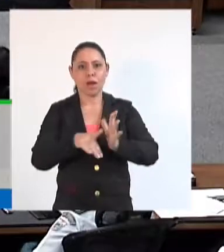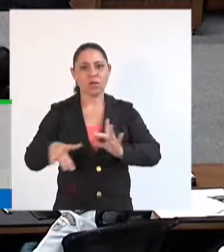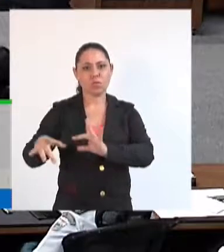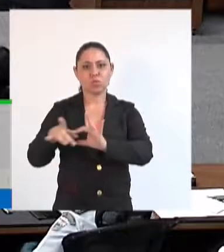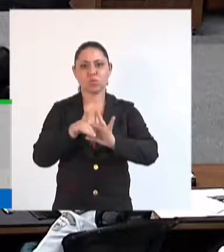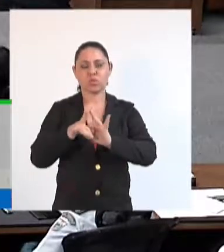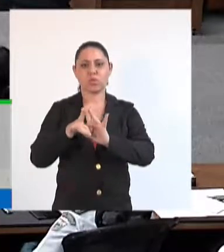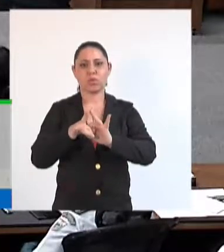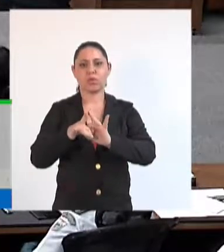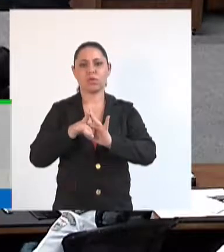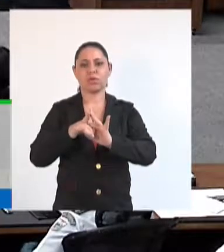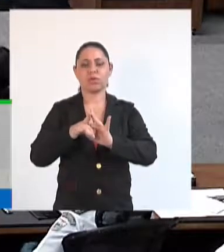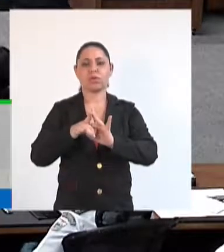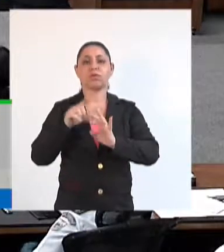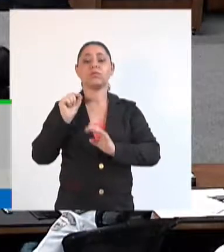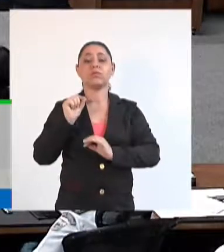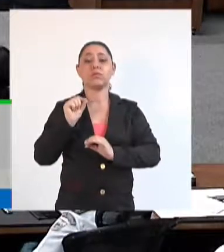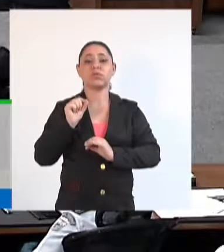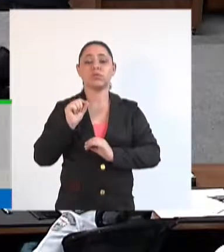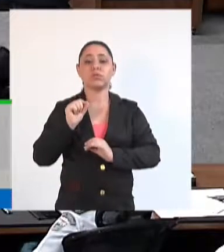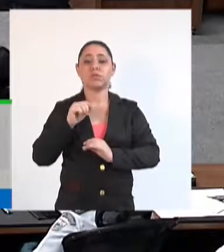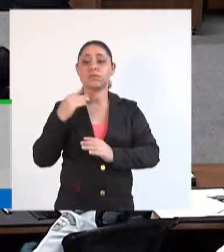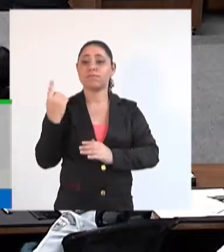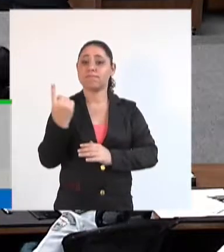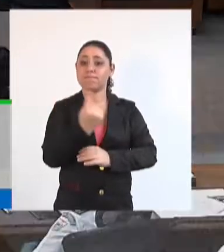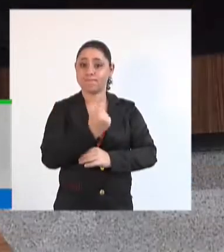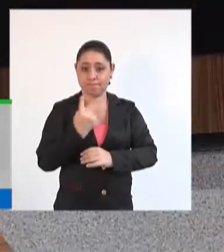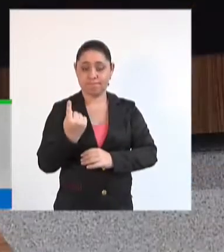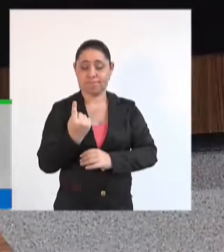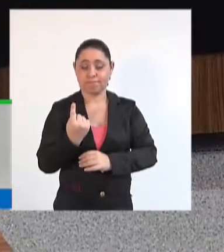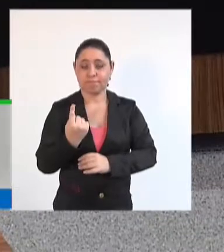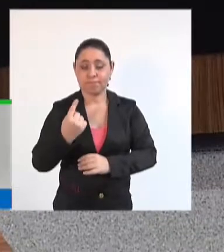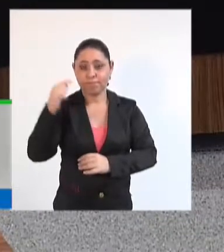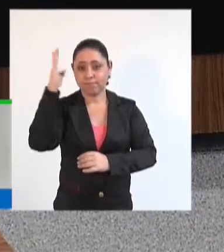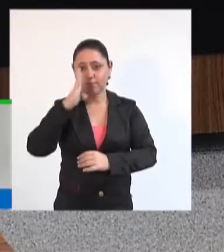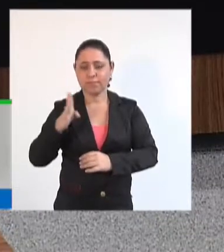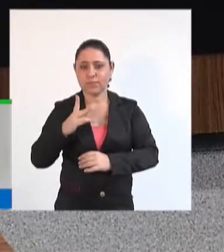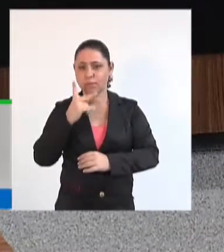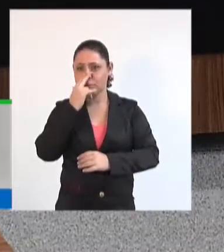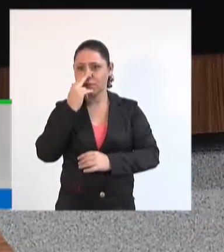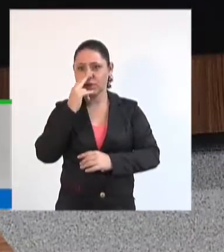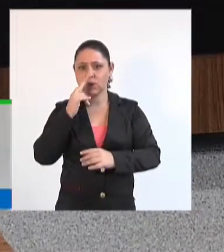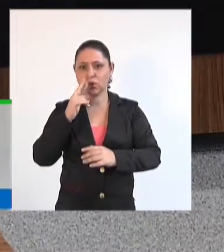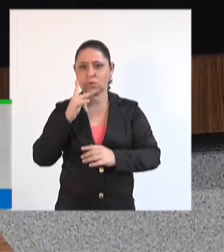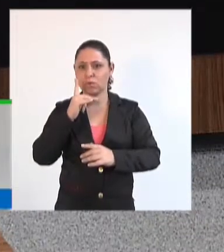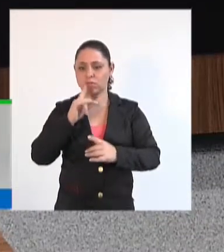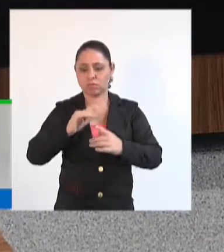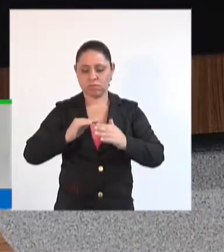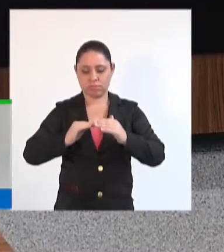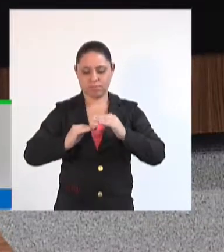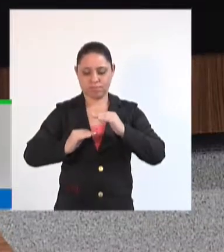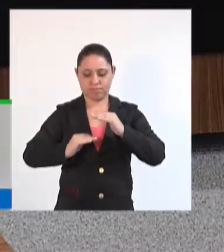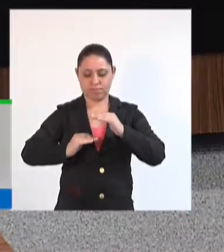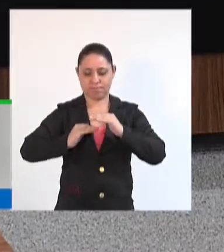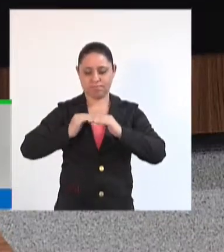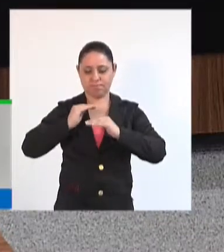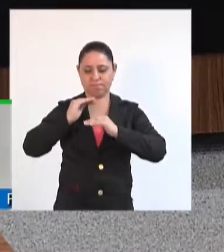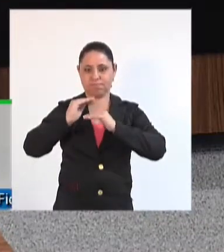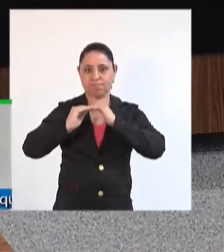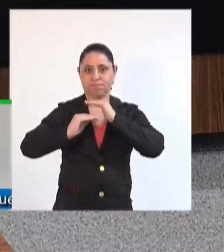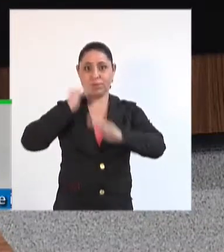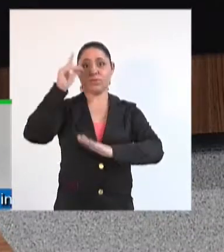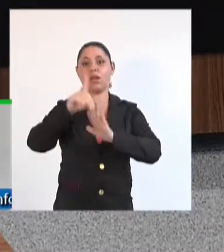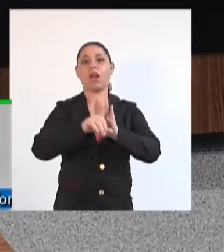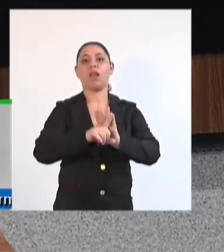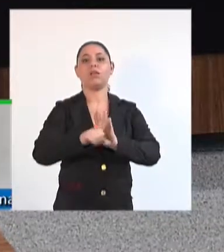vinculante. Então, isso para nós é dar um salto qualitativo nas nossas legislações